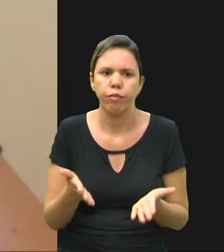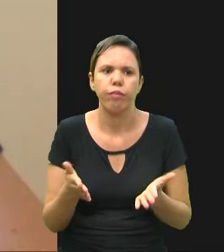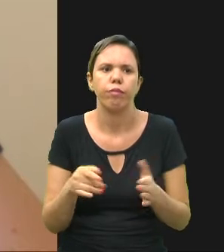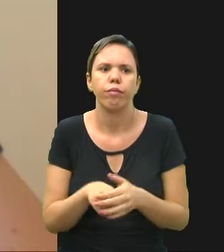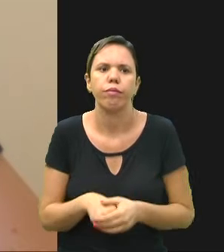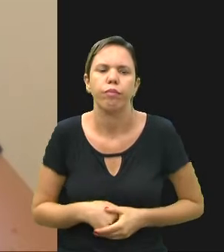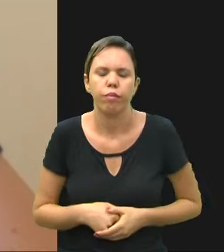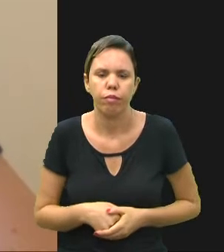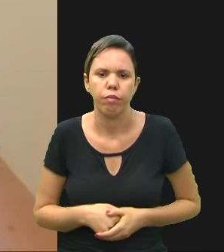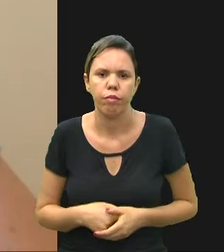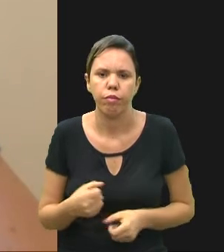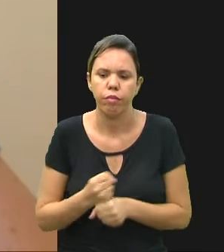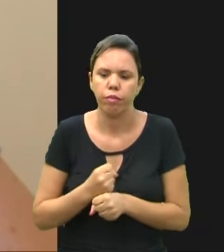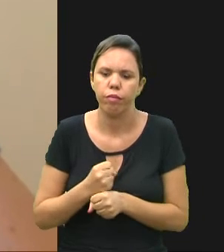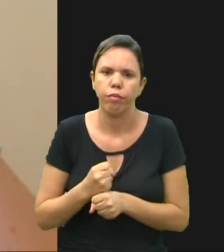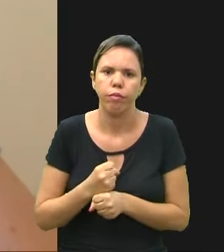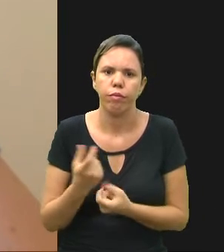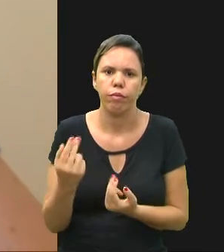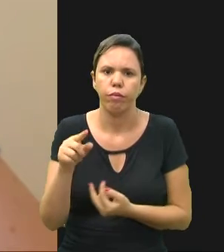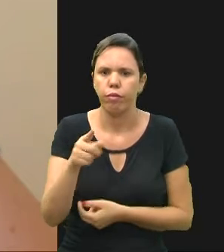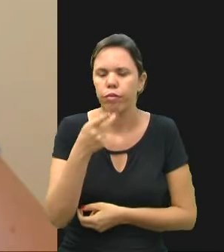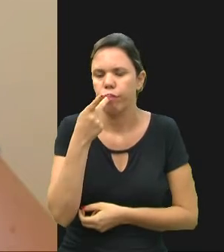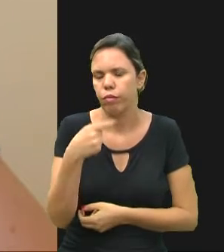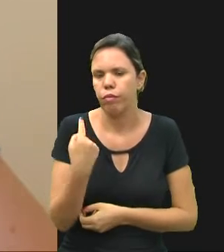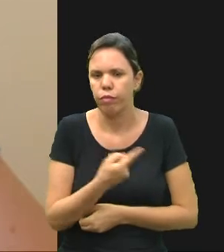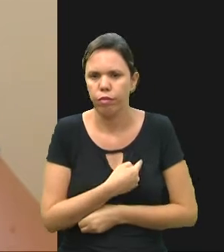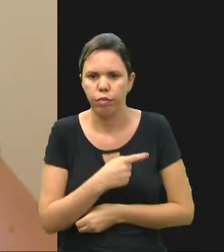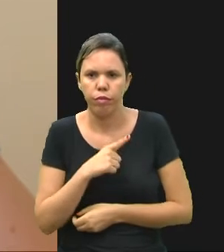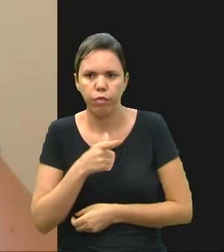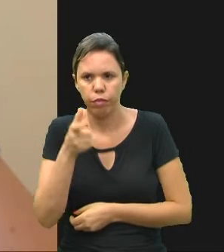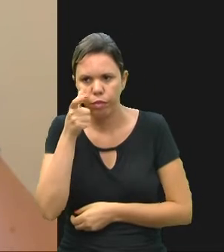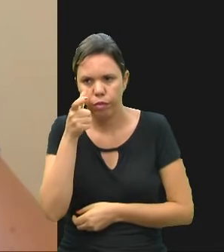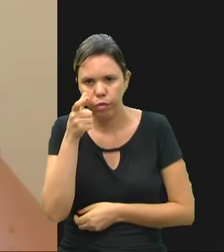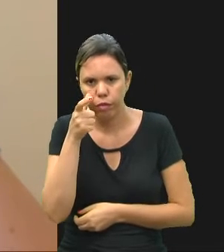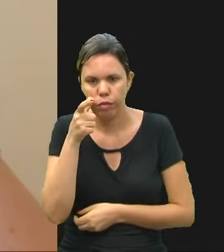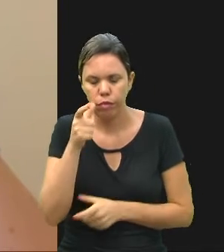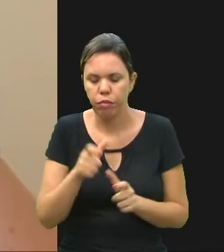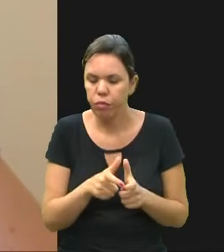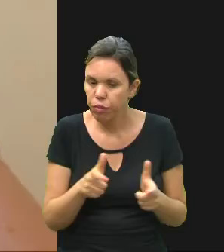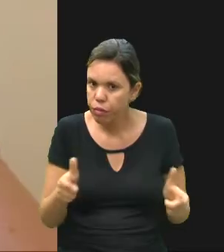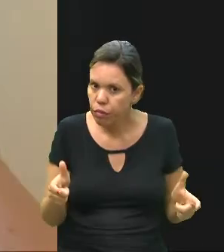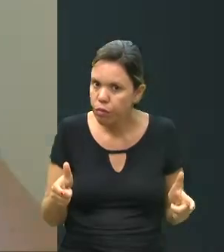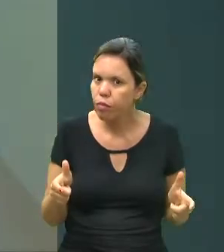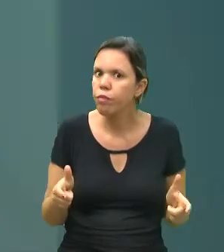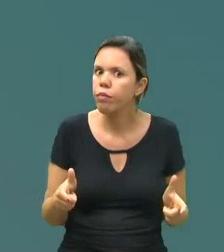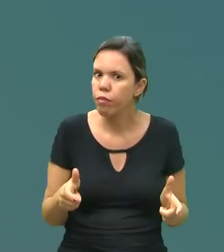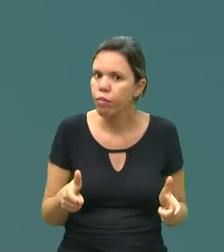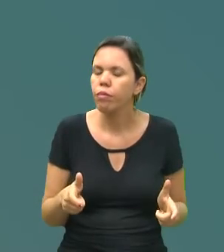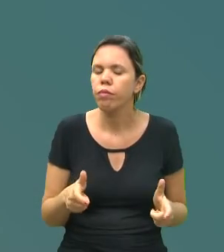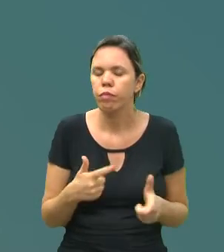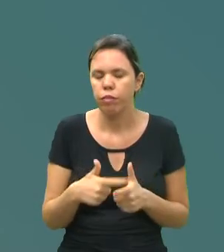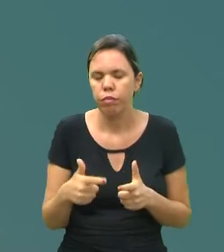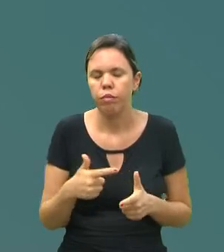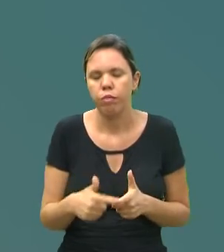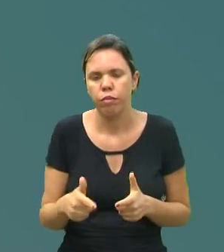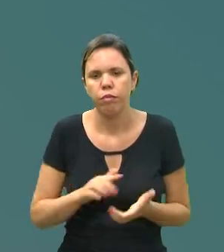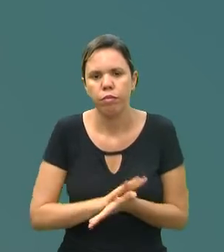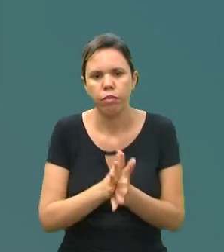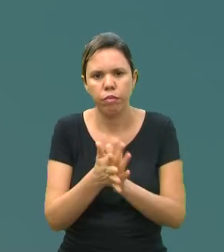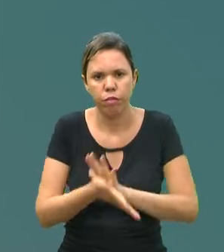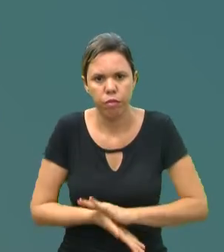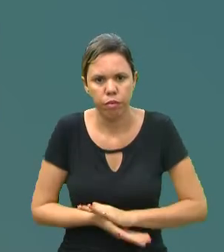naturais. E nesses últimos anos, como você comentou, a gente tem visto um aumento ainda maior, né, dessas taxas